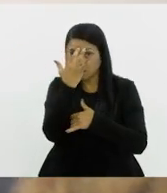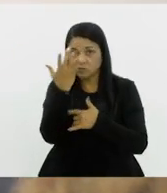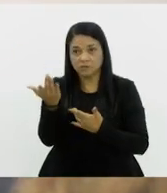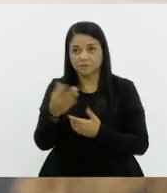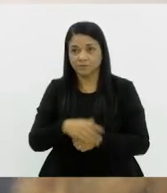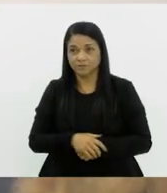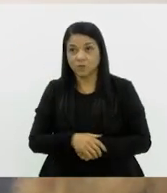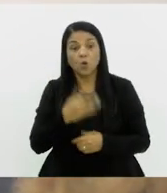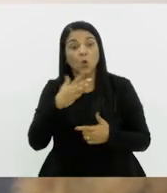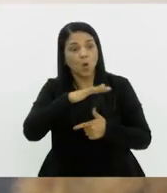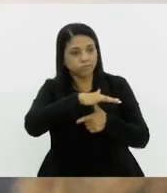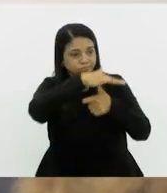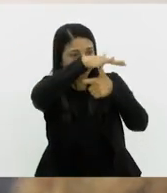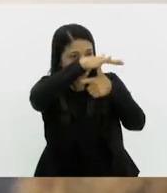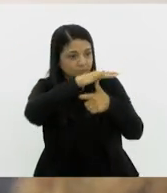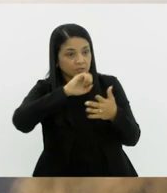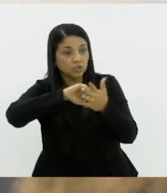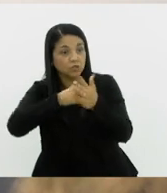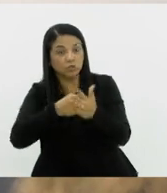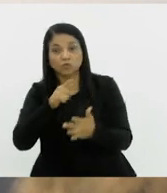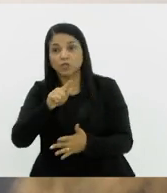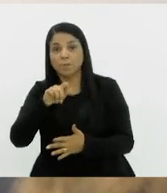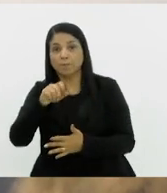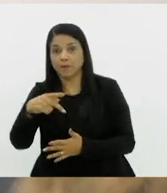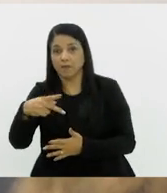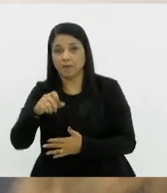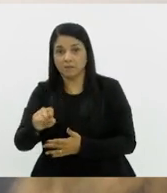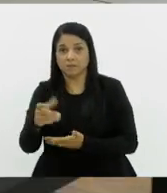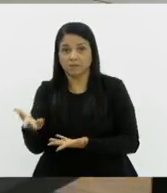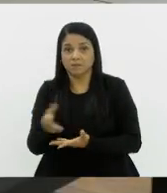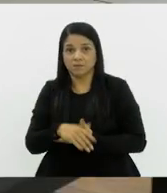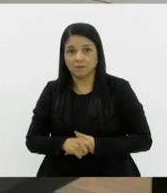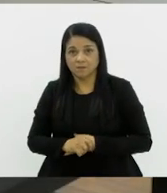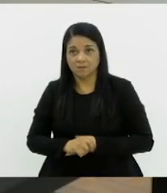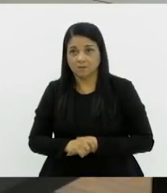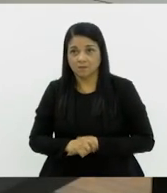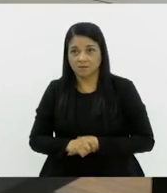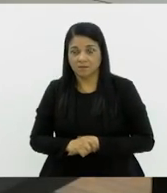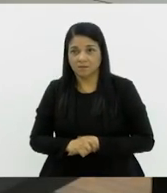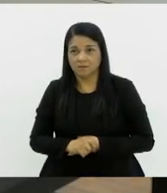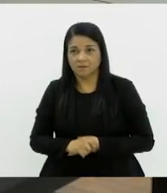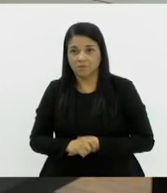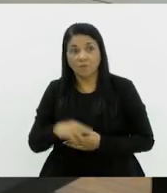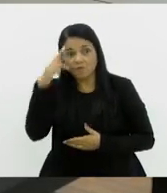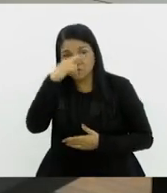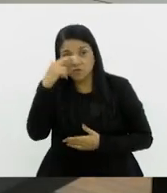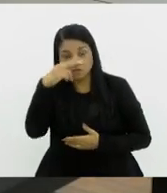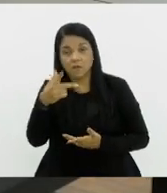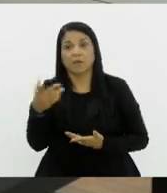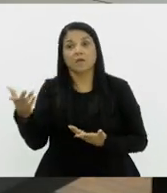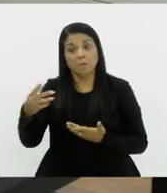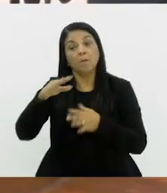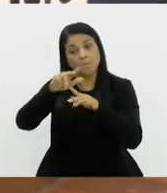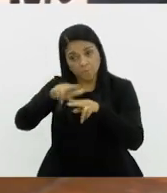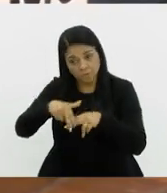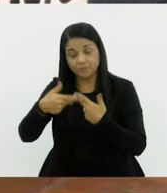GPS? Ué, a gente vai ter que colocar um equipamento não, que não pode ser desligado. A gente faria o TAC, entrando no âmbito de um TAC, a gente